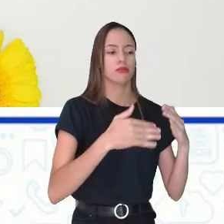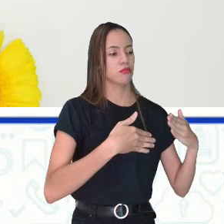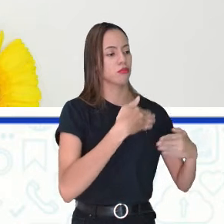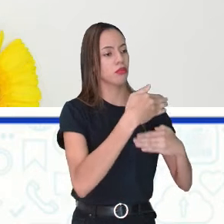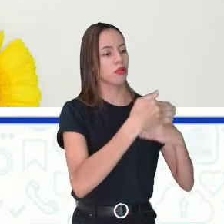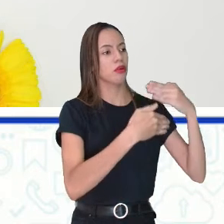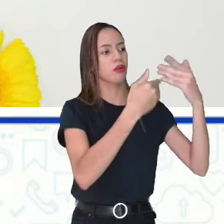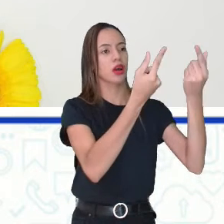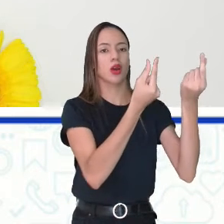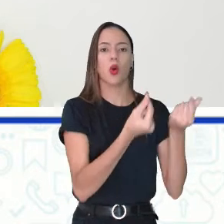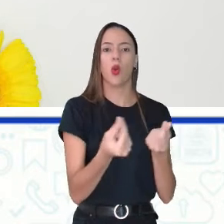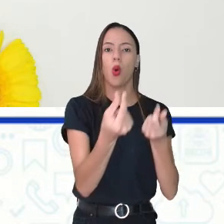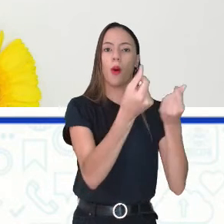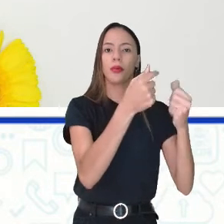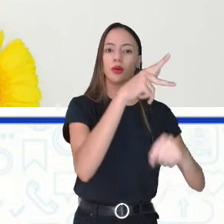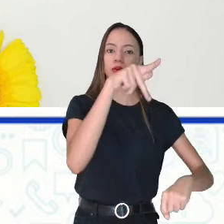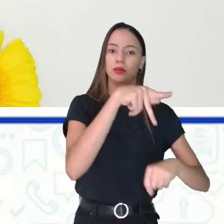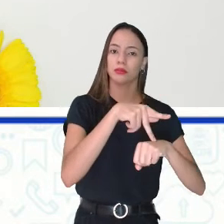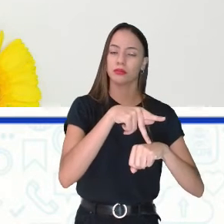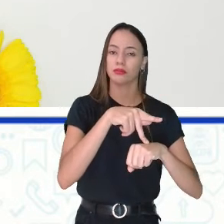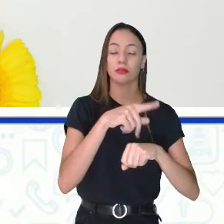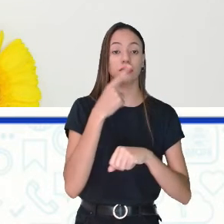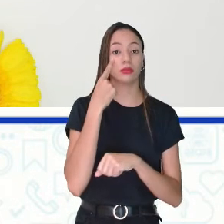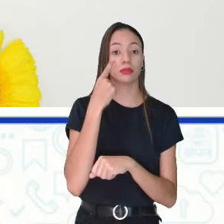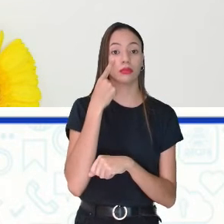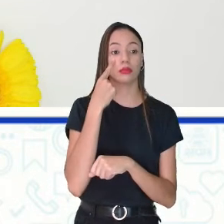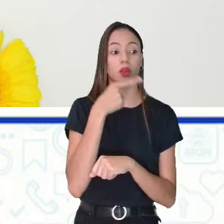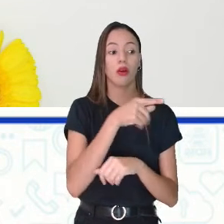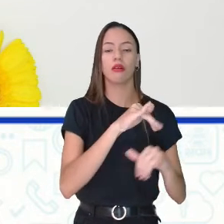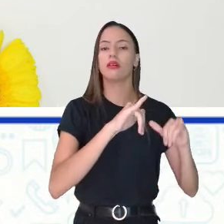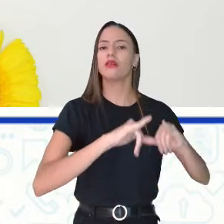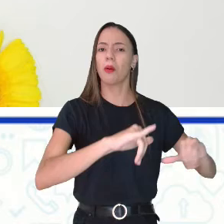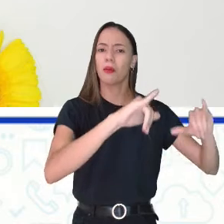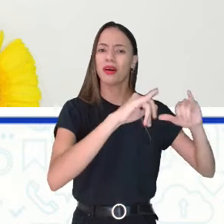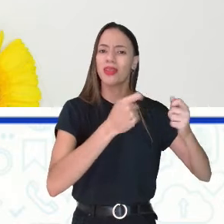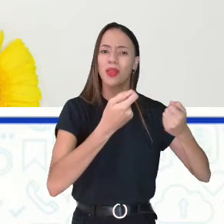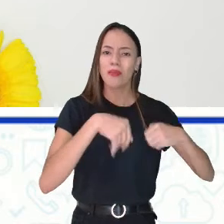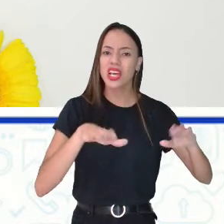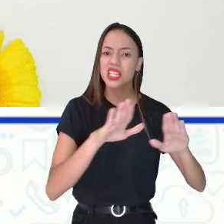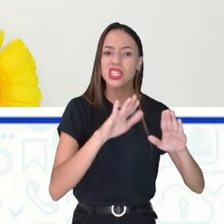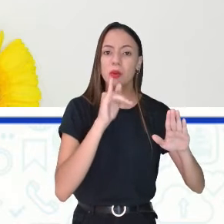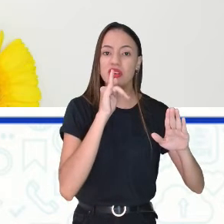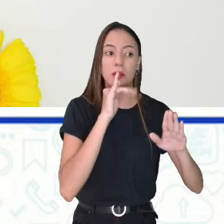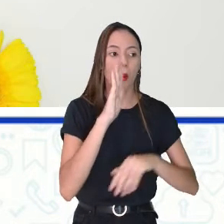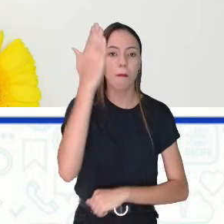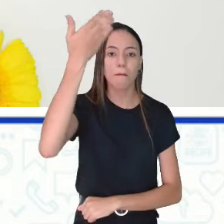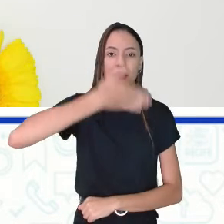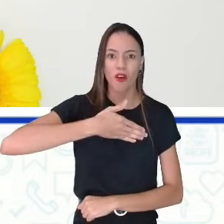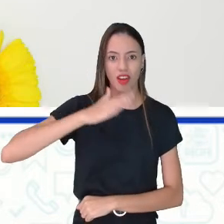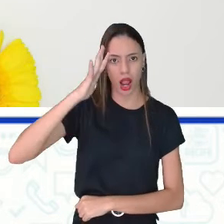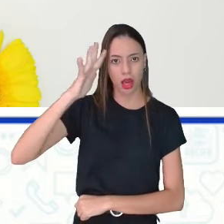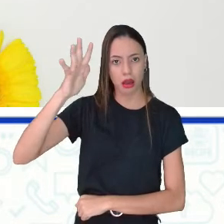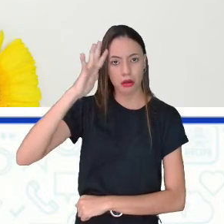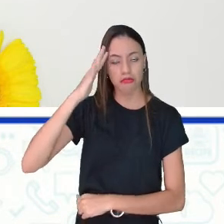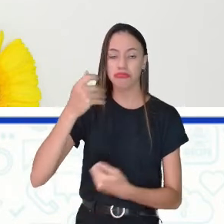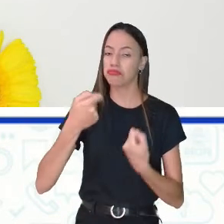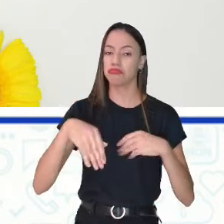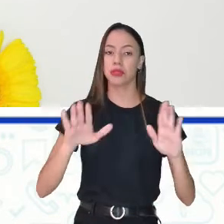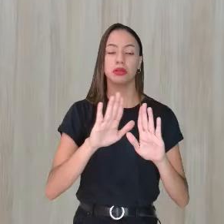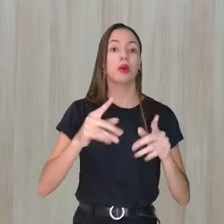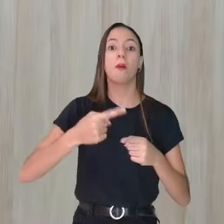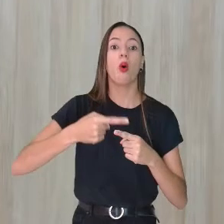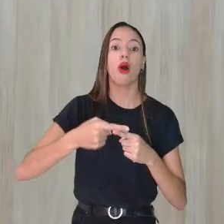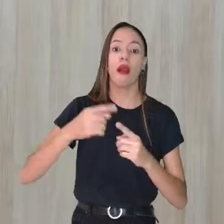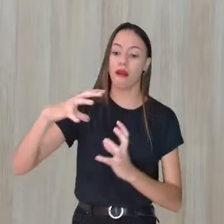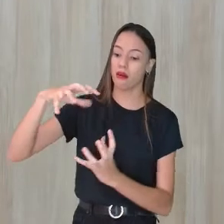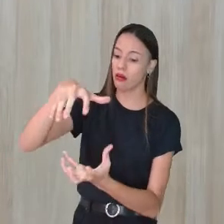desenvolvimento econômico do país. Repare que essa informação não precisa de embasamento teórico, pois é um consenso